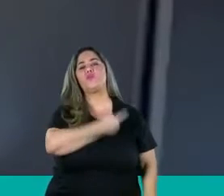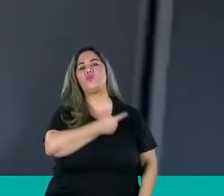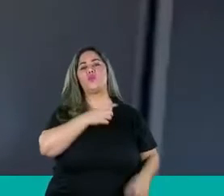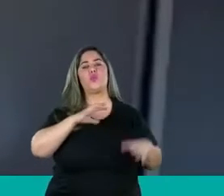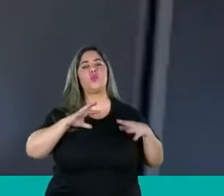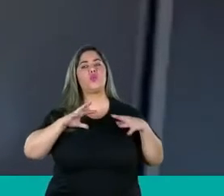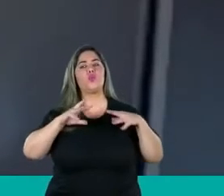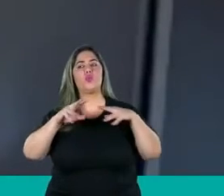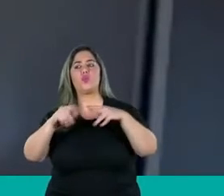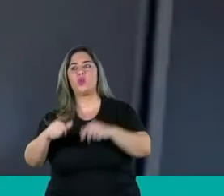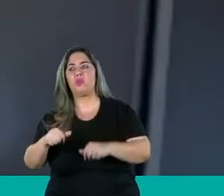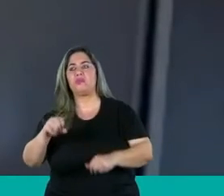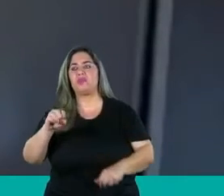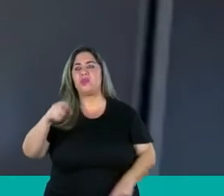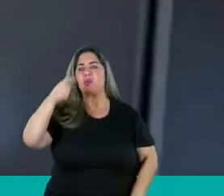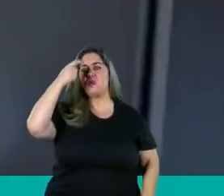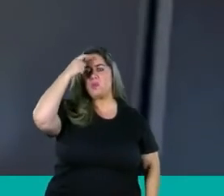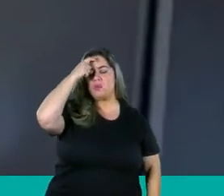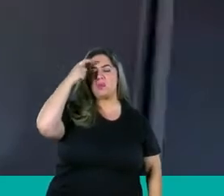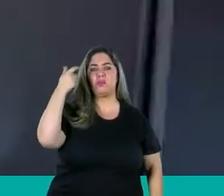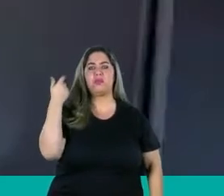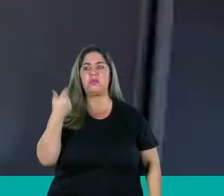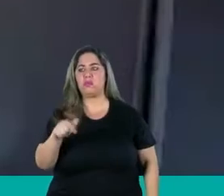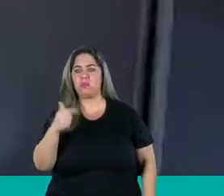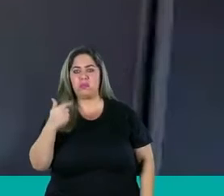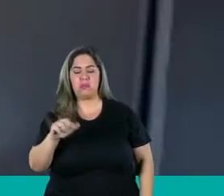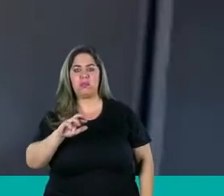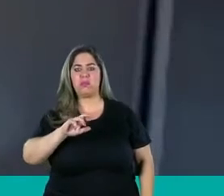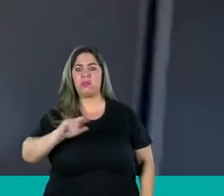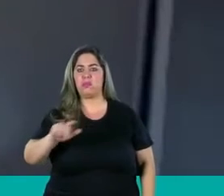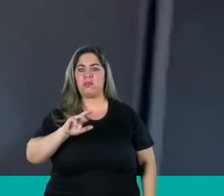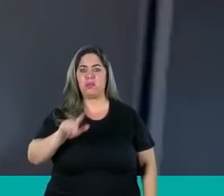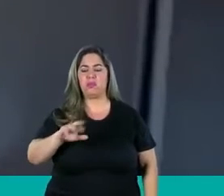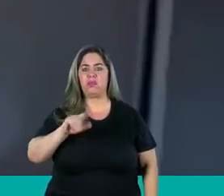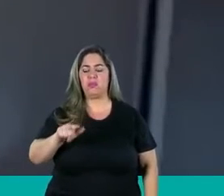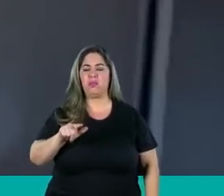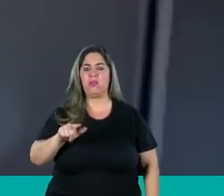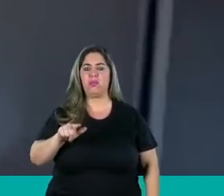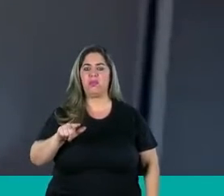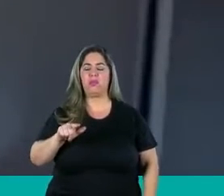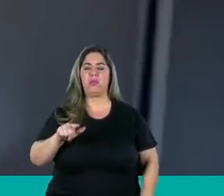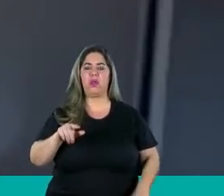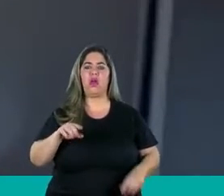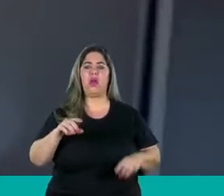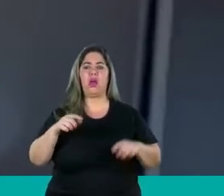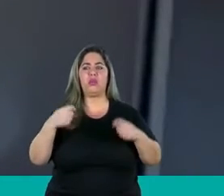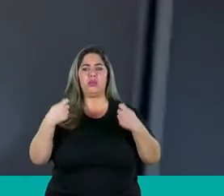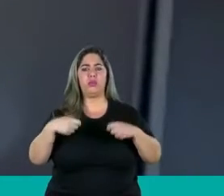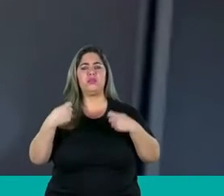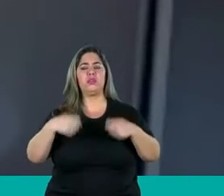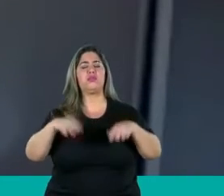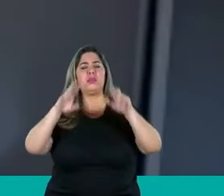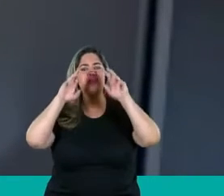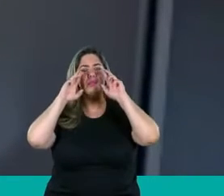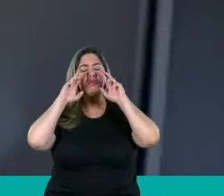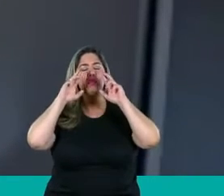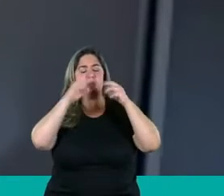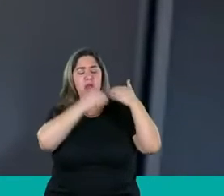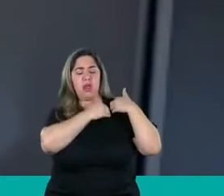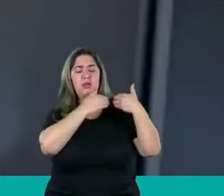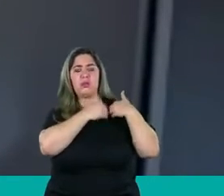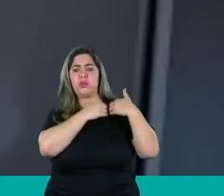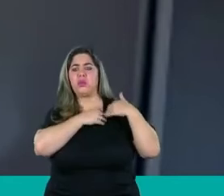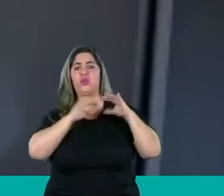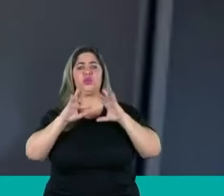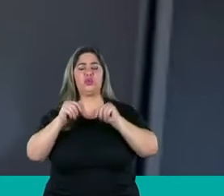consciente ou inconscientemente, nós somos corresponsáveis pelo abismo em que fomos lançados. E essa constatação requer